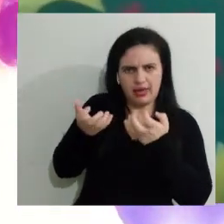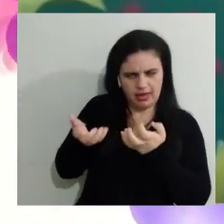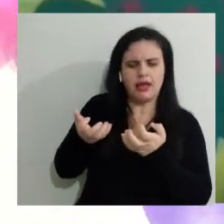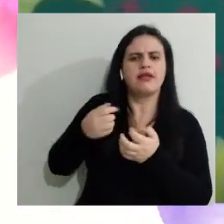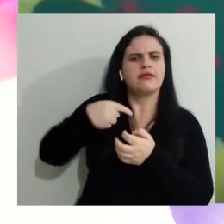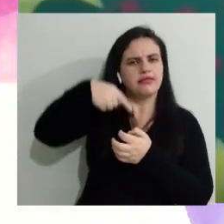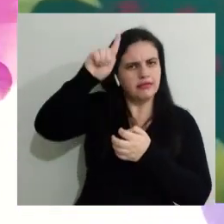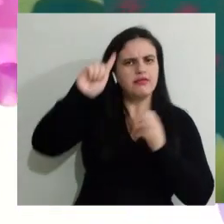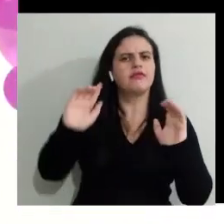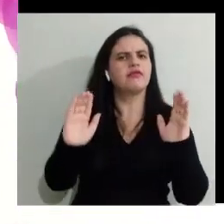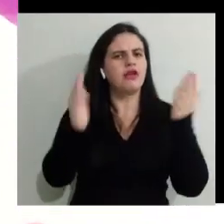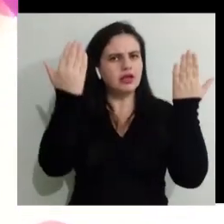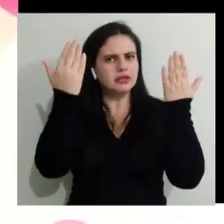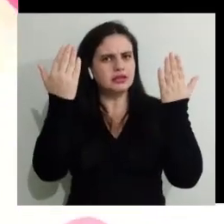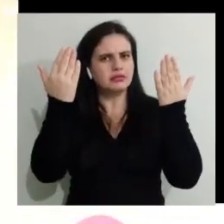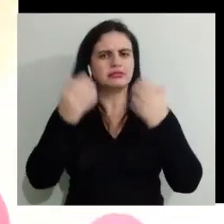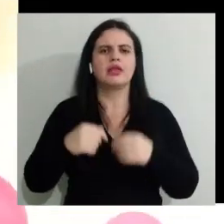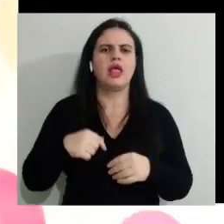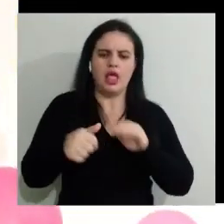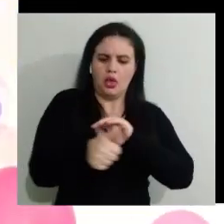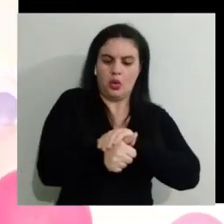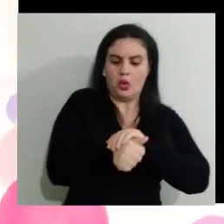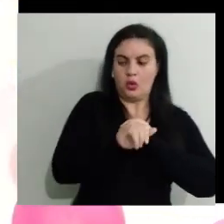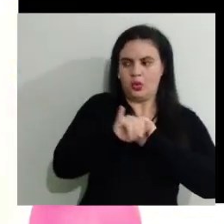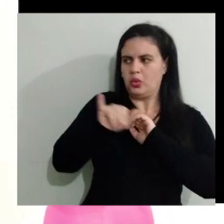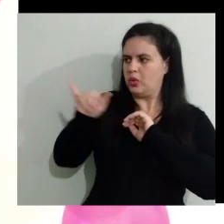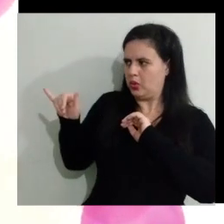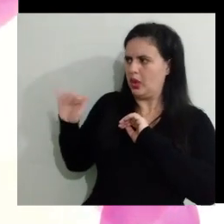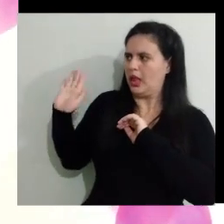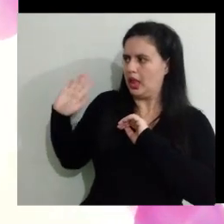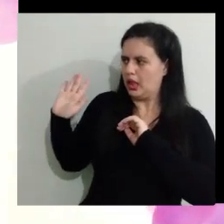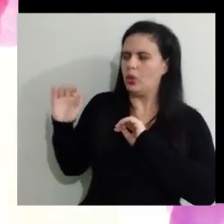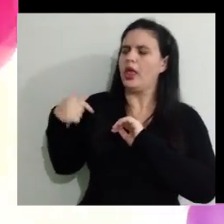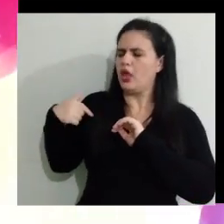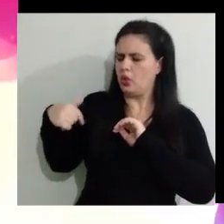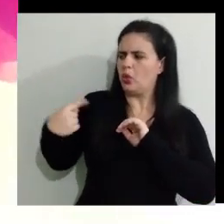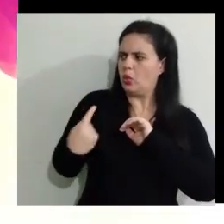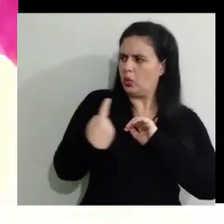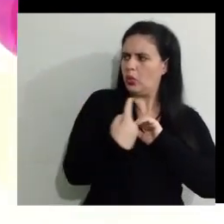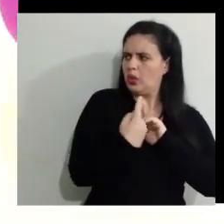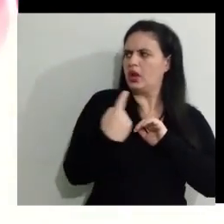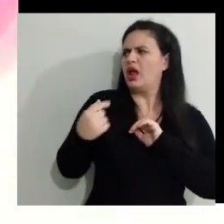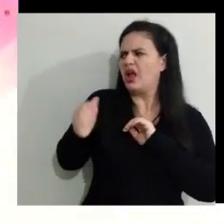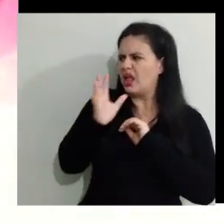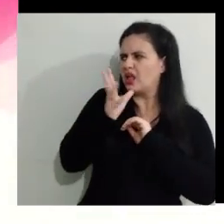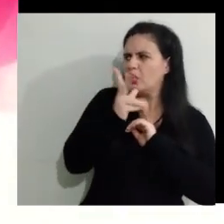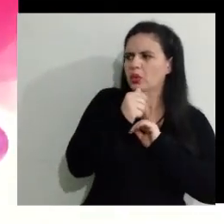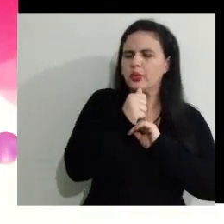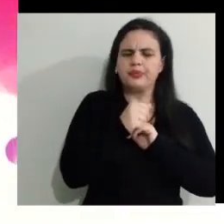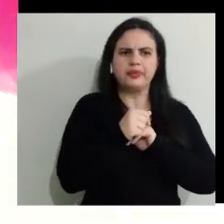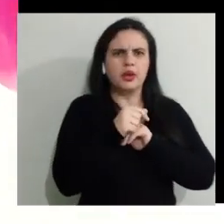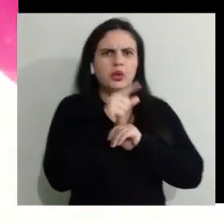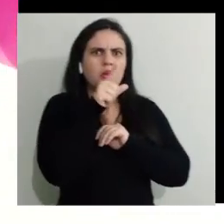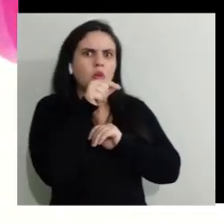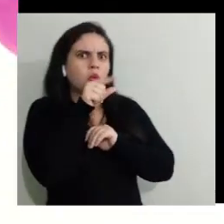decidiu que ia ao baile. Até logo, disse ela. Vou ir na frente porque vou devagar. Vai voando,